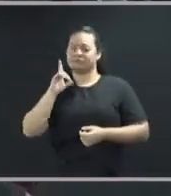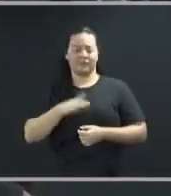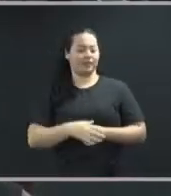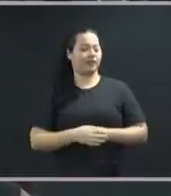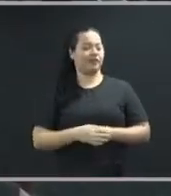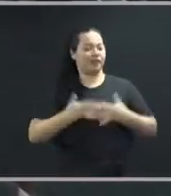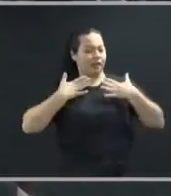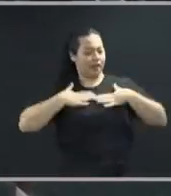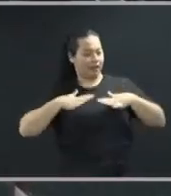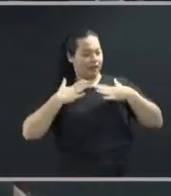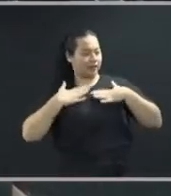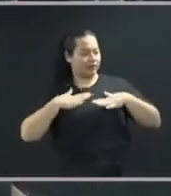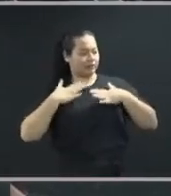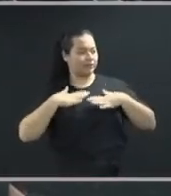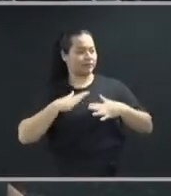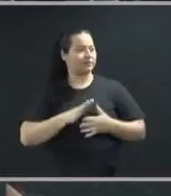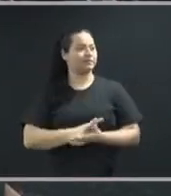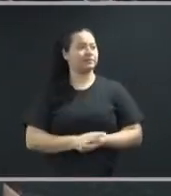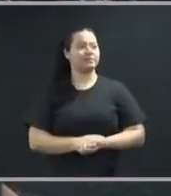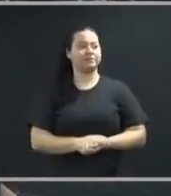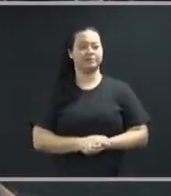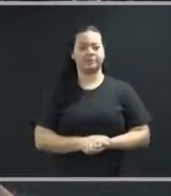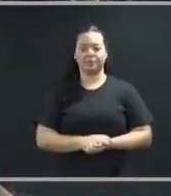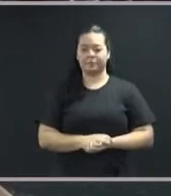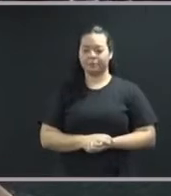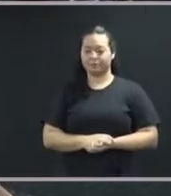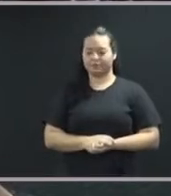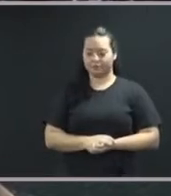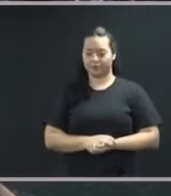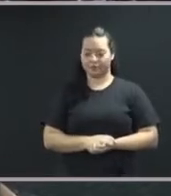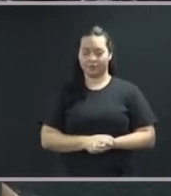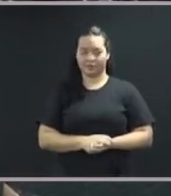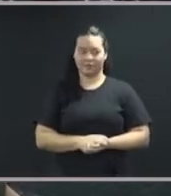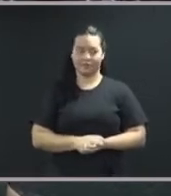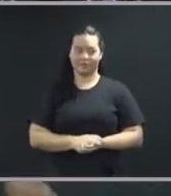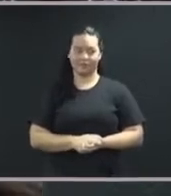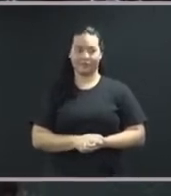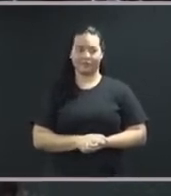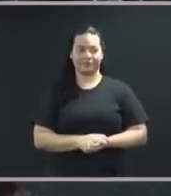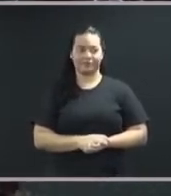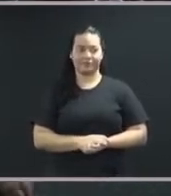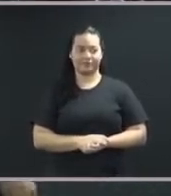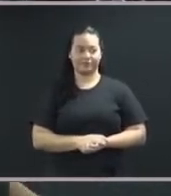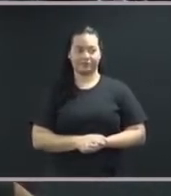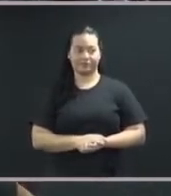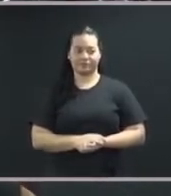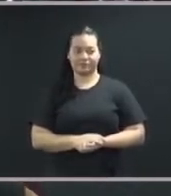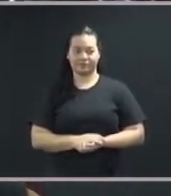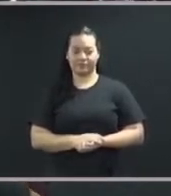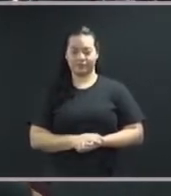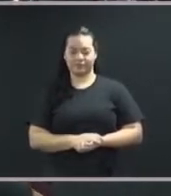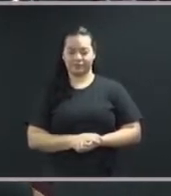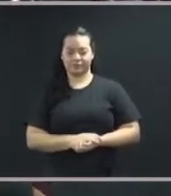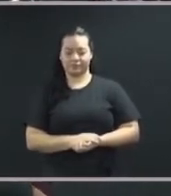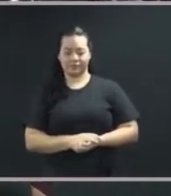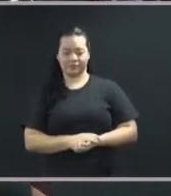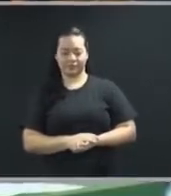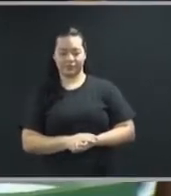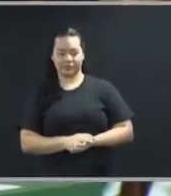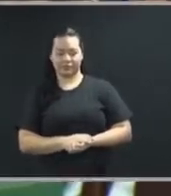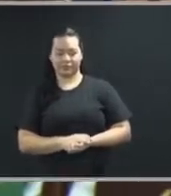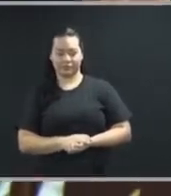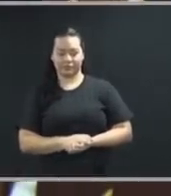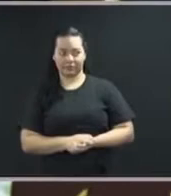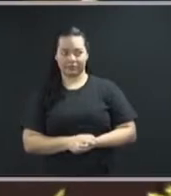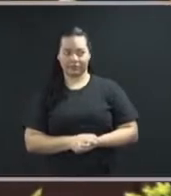irmão. Tem alguém demoniado lá, ninguém... Eu vou lá em nome daquele... que diz que no